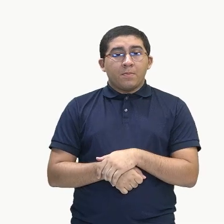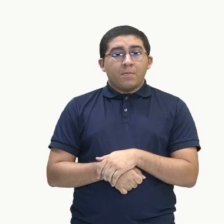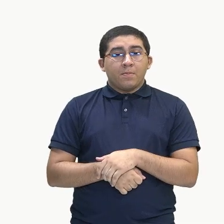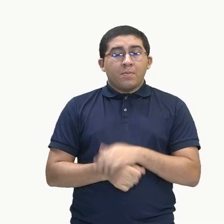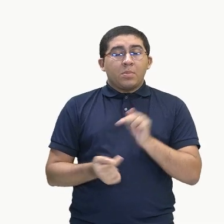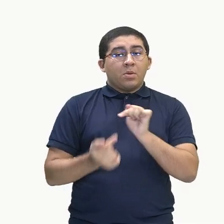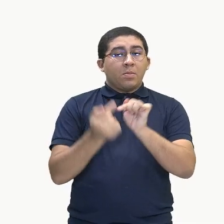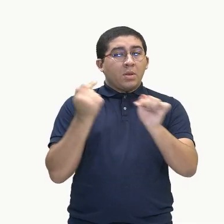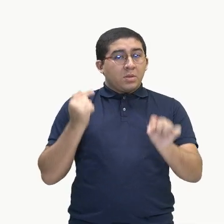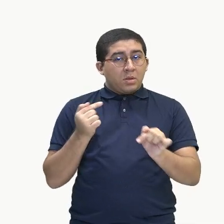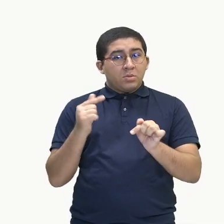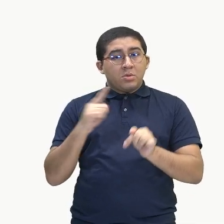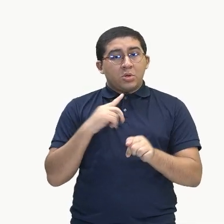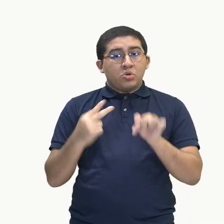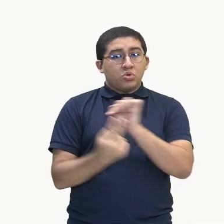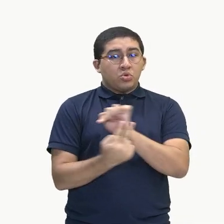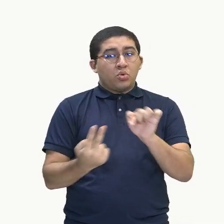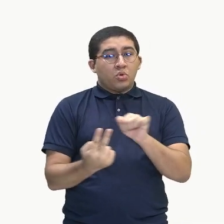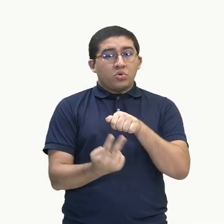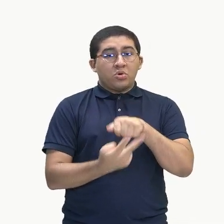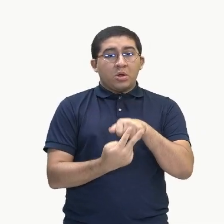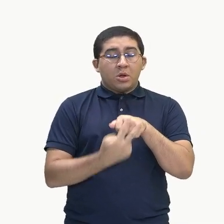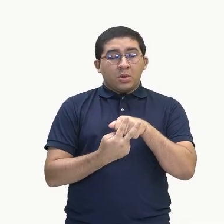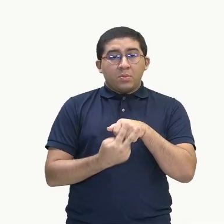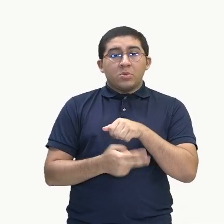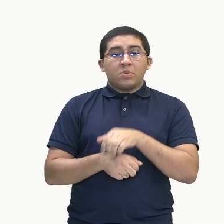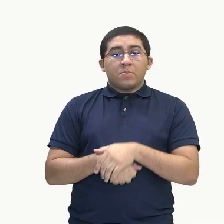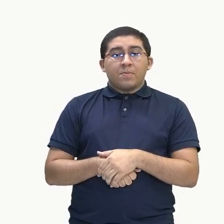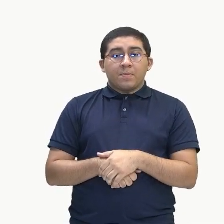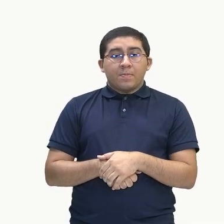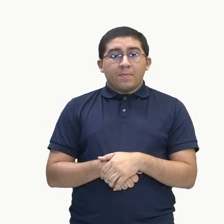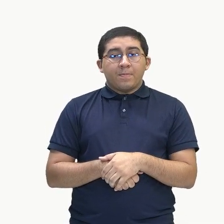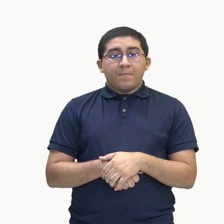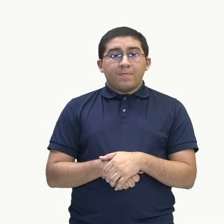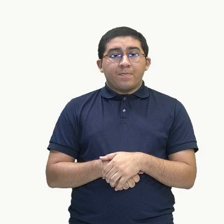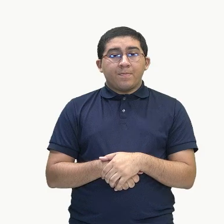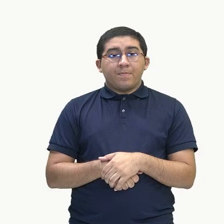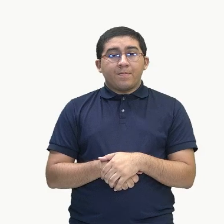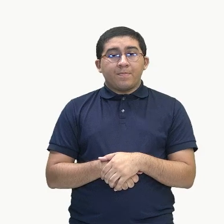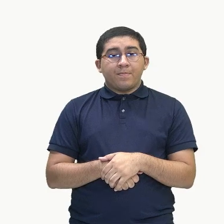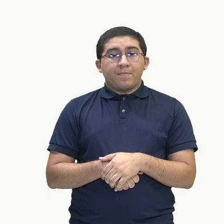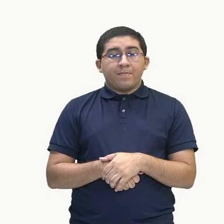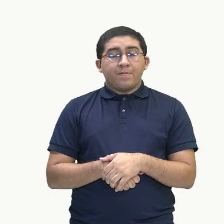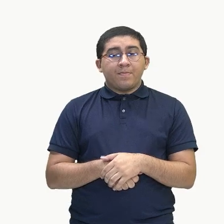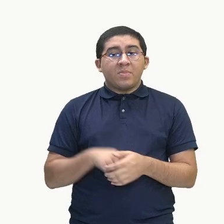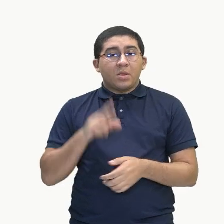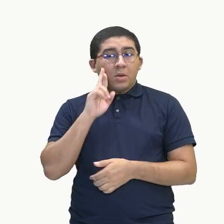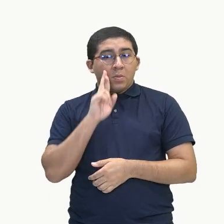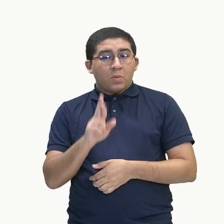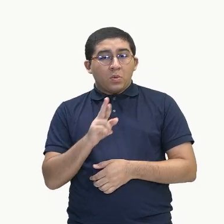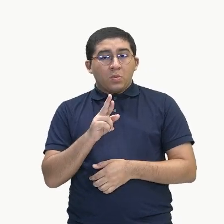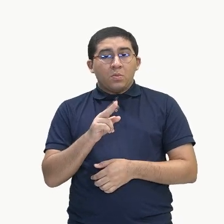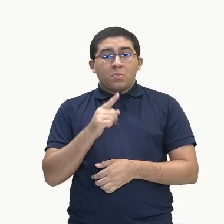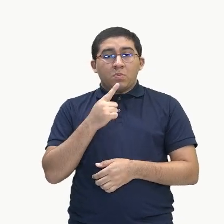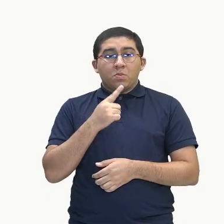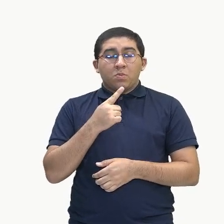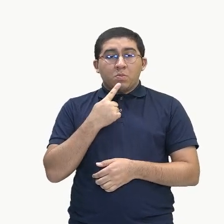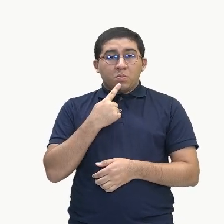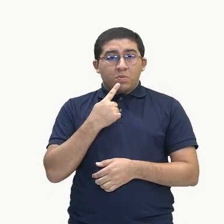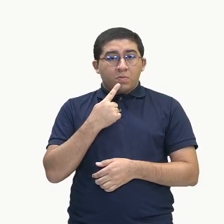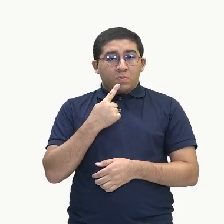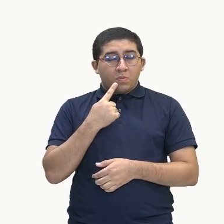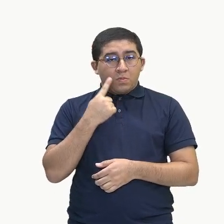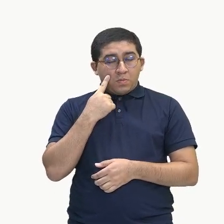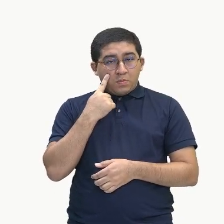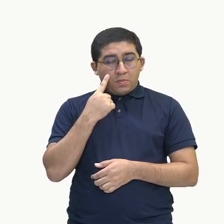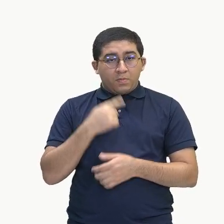tem dois verbos com gerúndio. E aí, já sabem qual é a resposta? Vamos conferir? É a